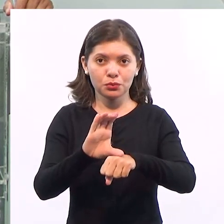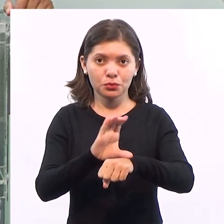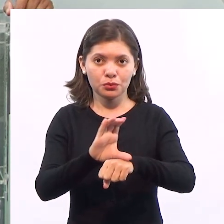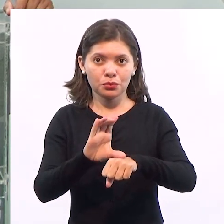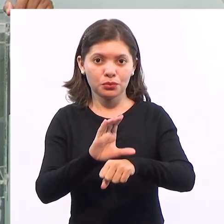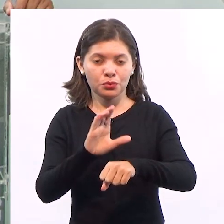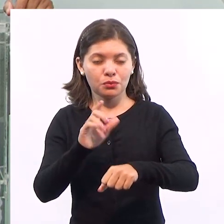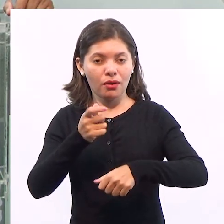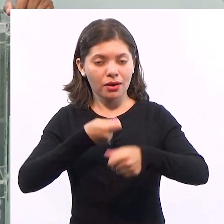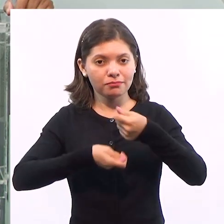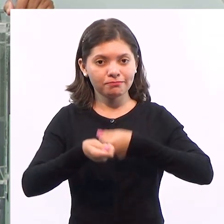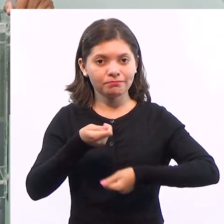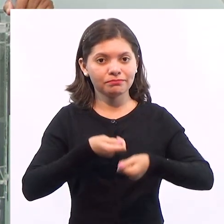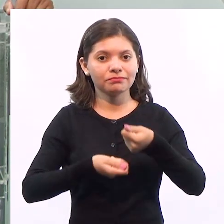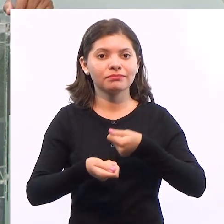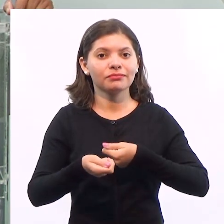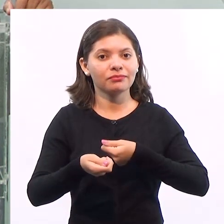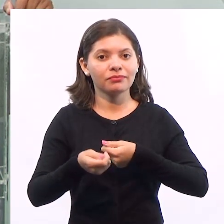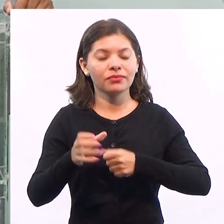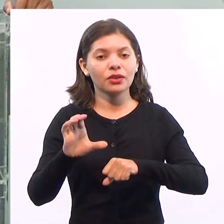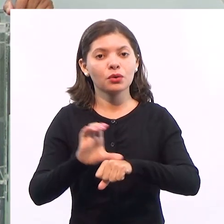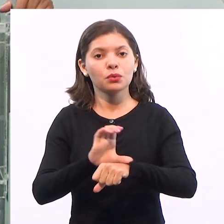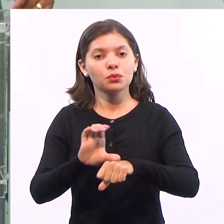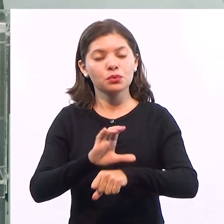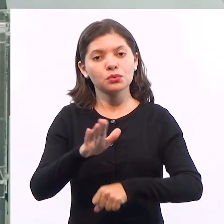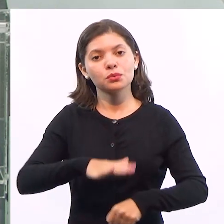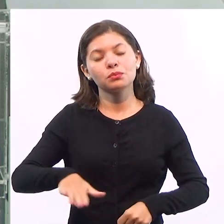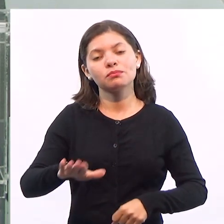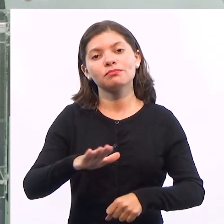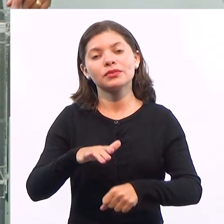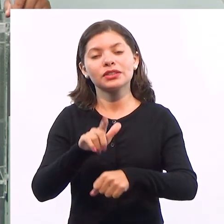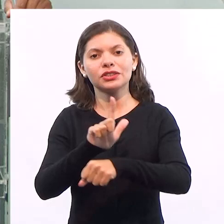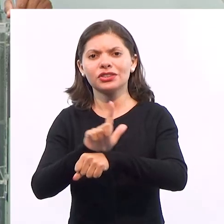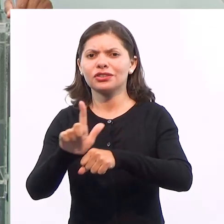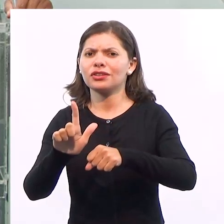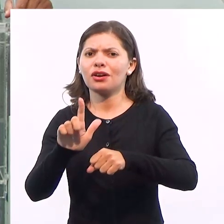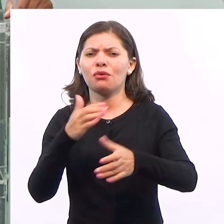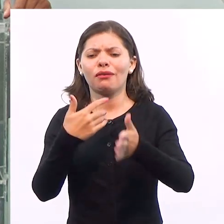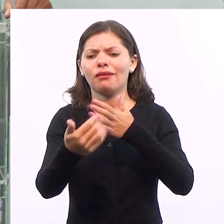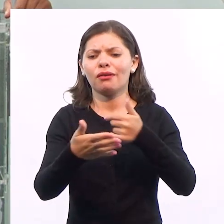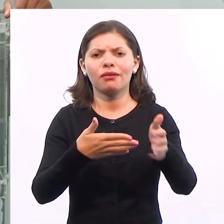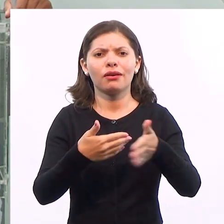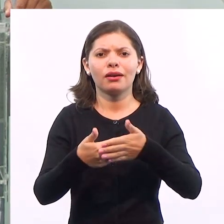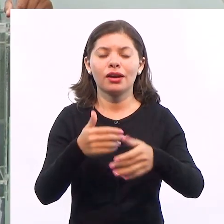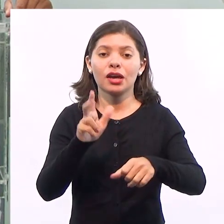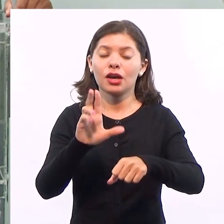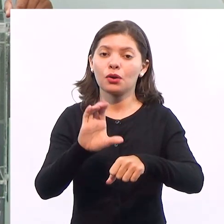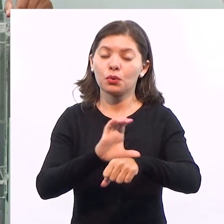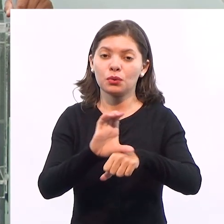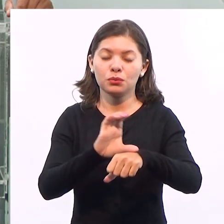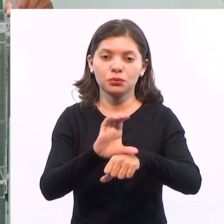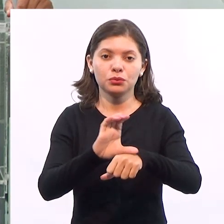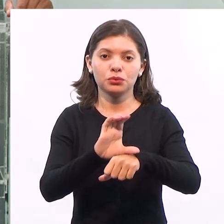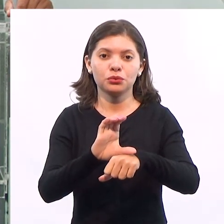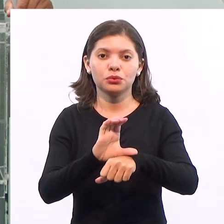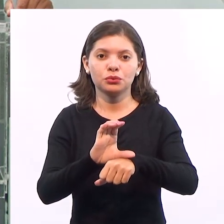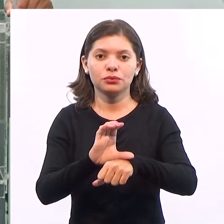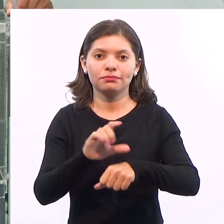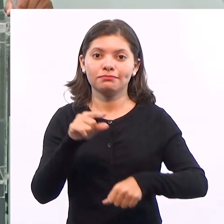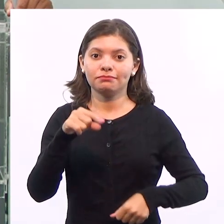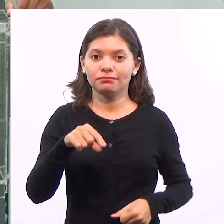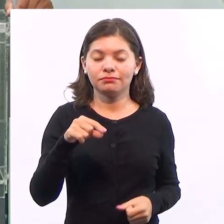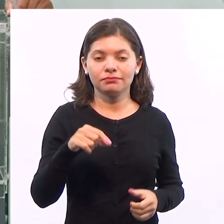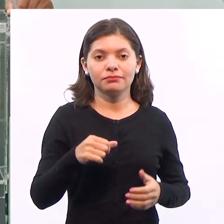Um curso aí de administração, né? Um curso na área de gestão, seja lá qual o curso que você esteja